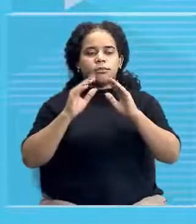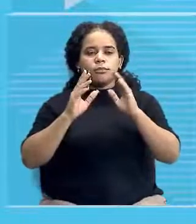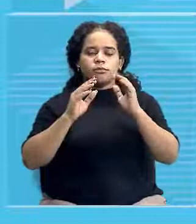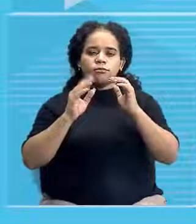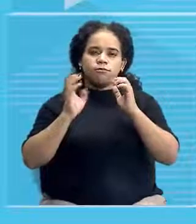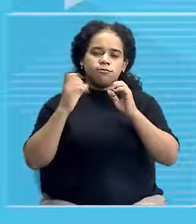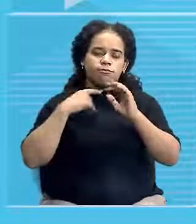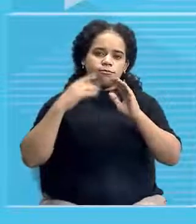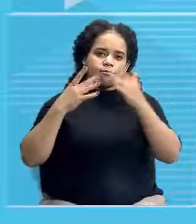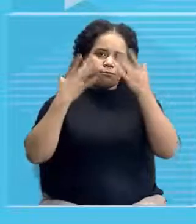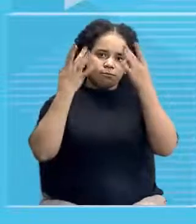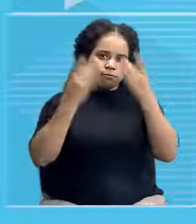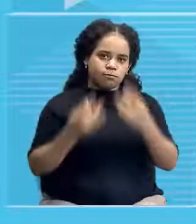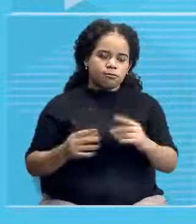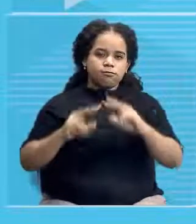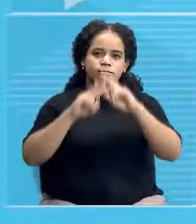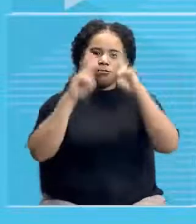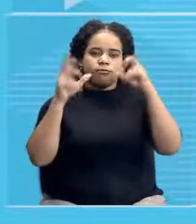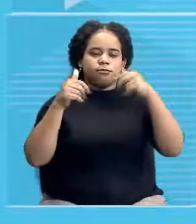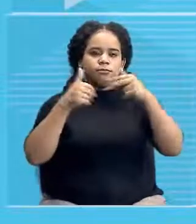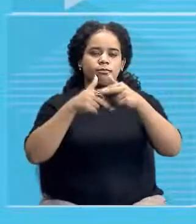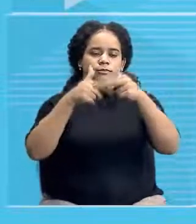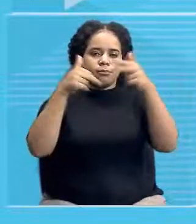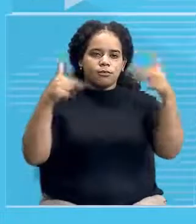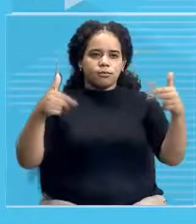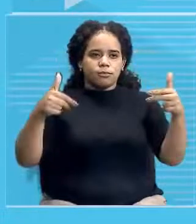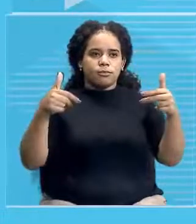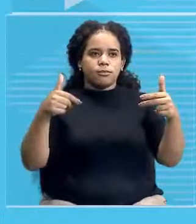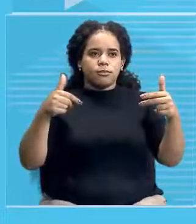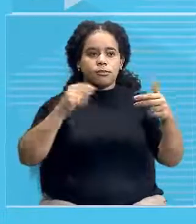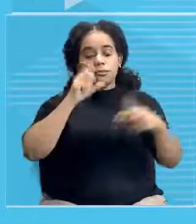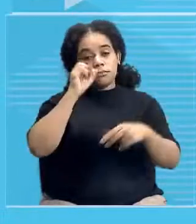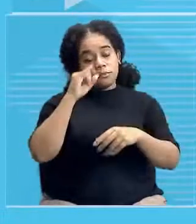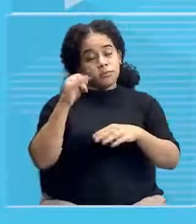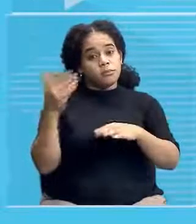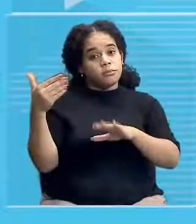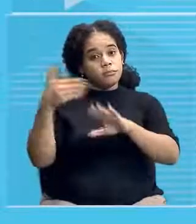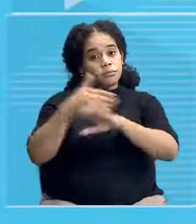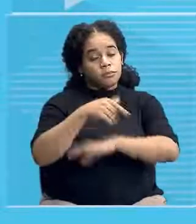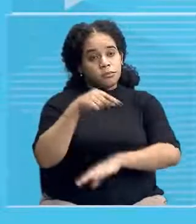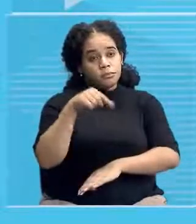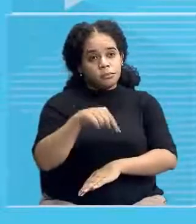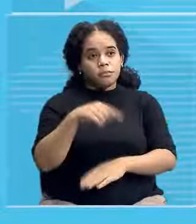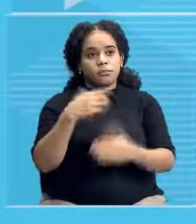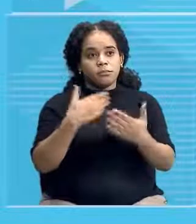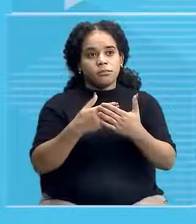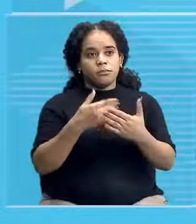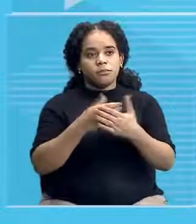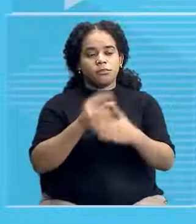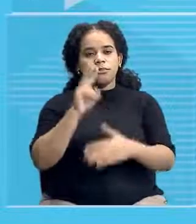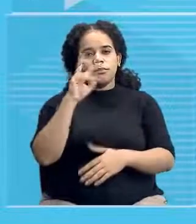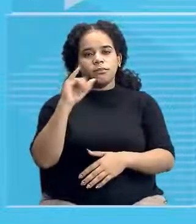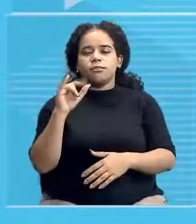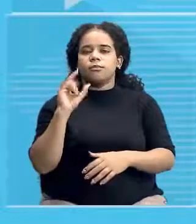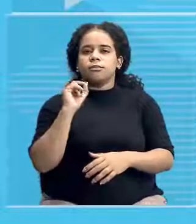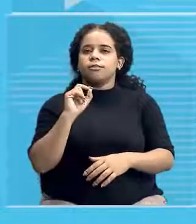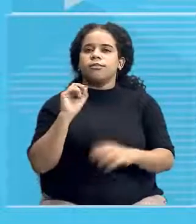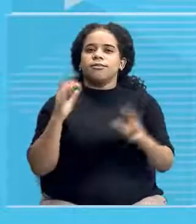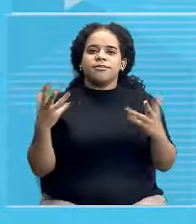especialista em gênero. Se ela vier, vai ser